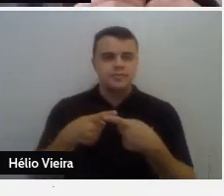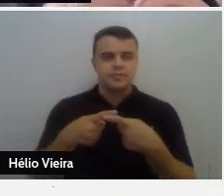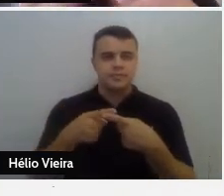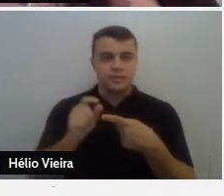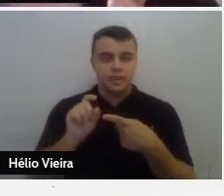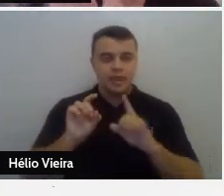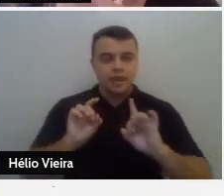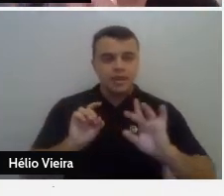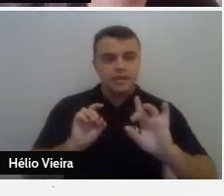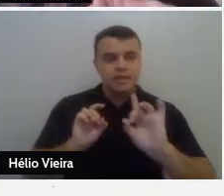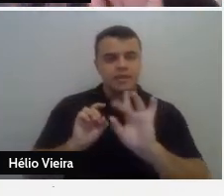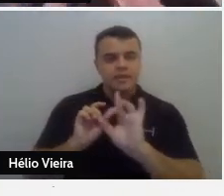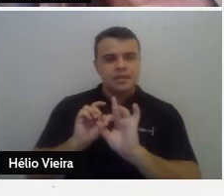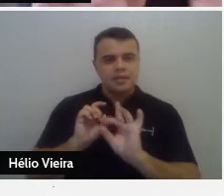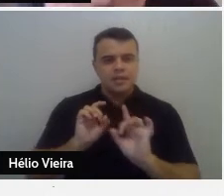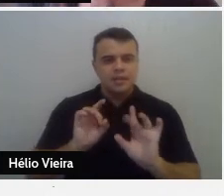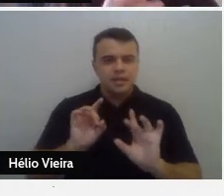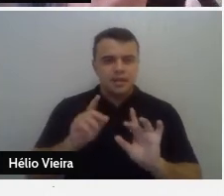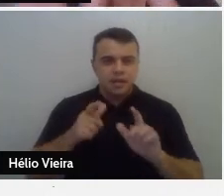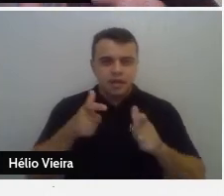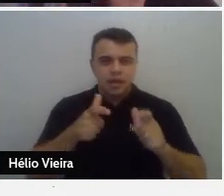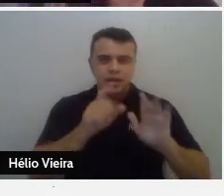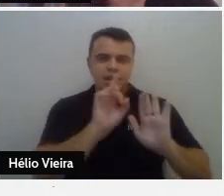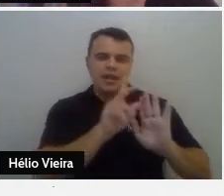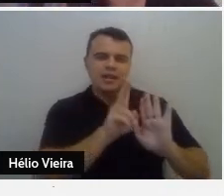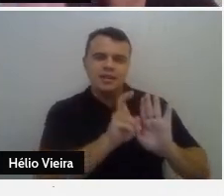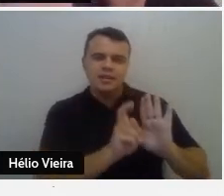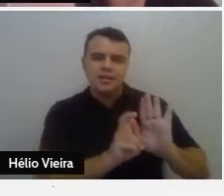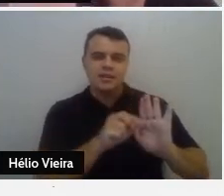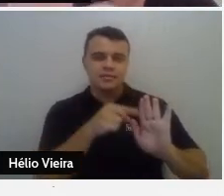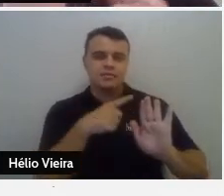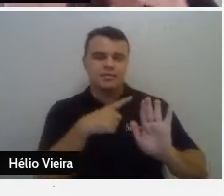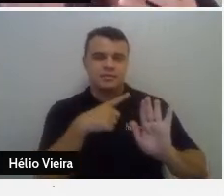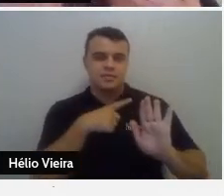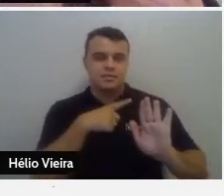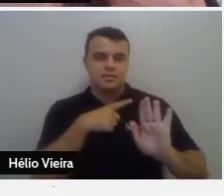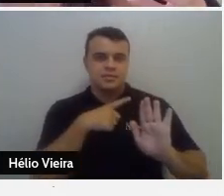cada categoria vai ter, né,